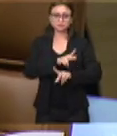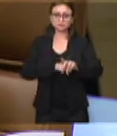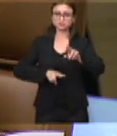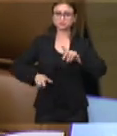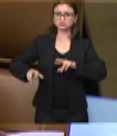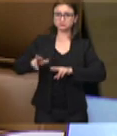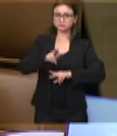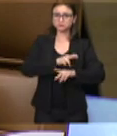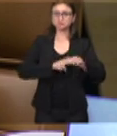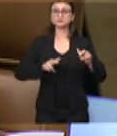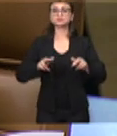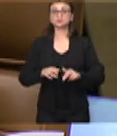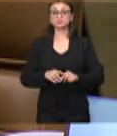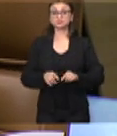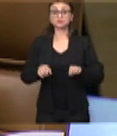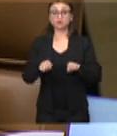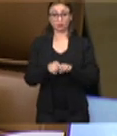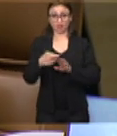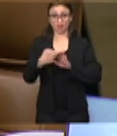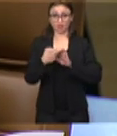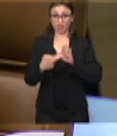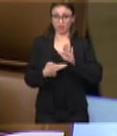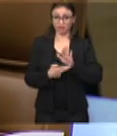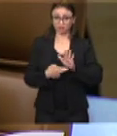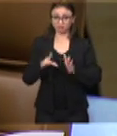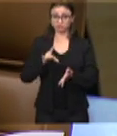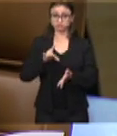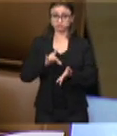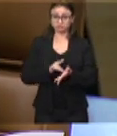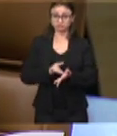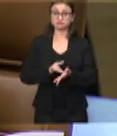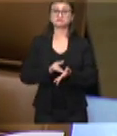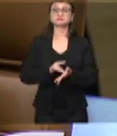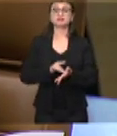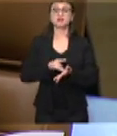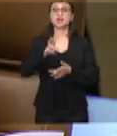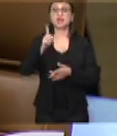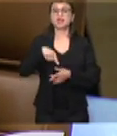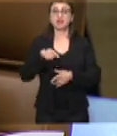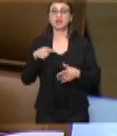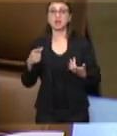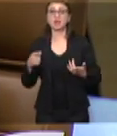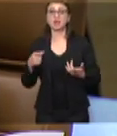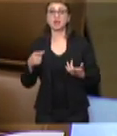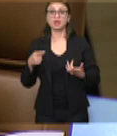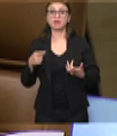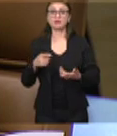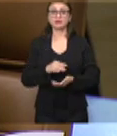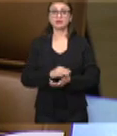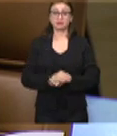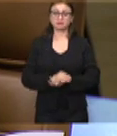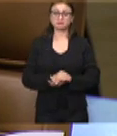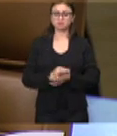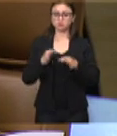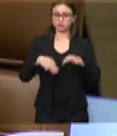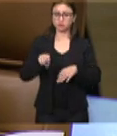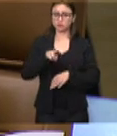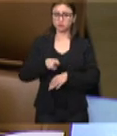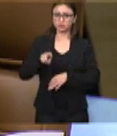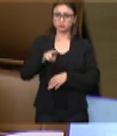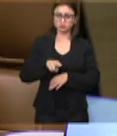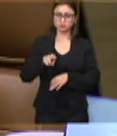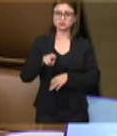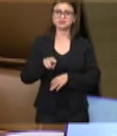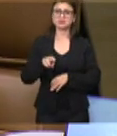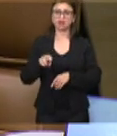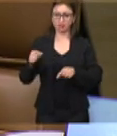da superação. Então, a regra na fixação do precedente é o precedente aplicável a casos